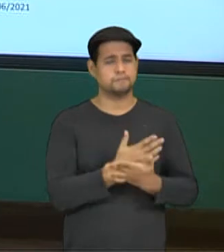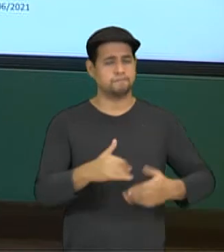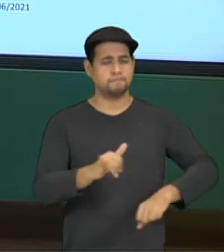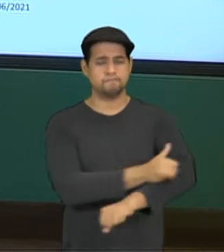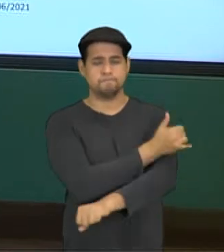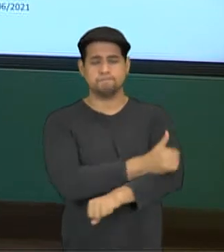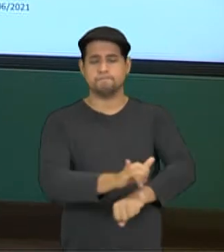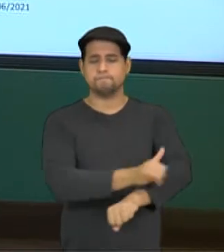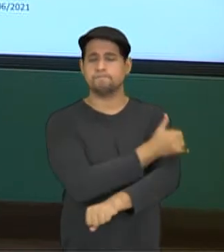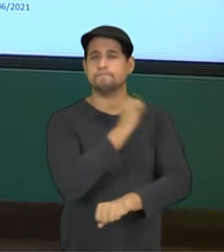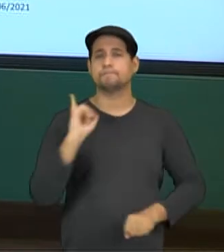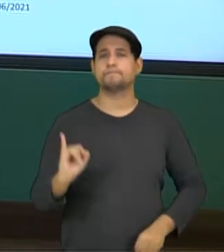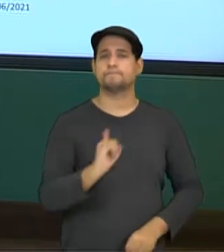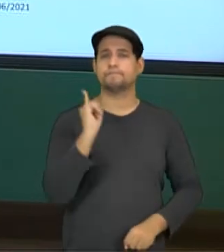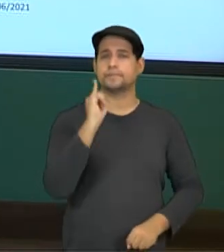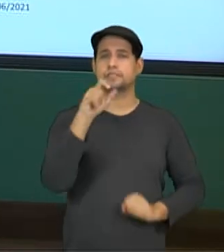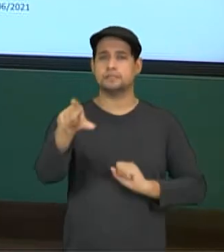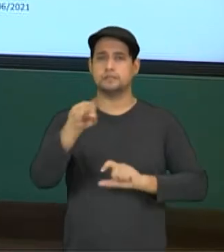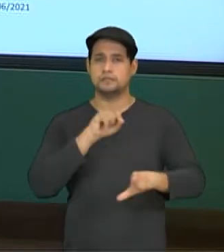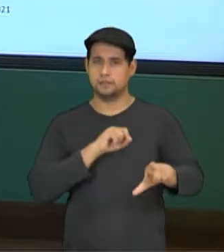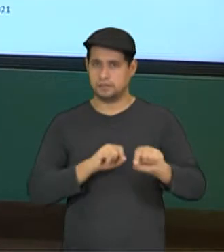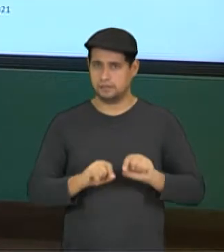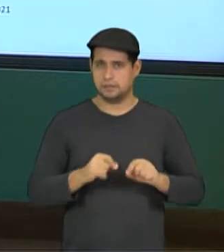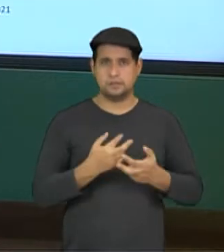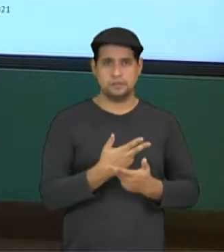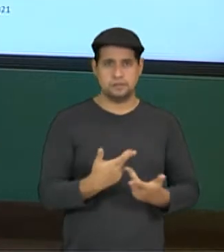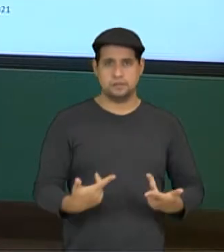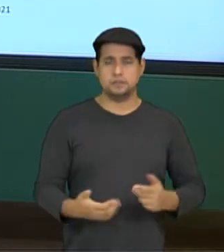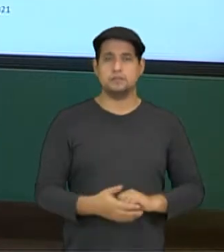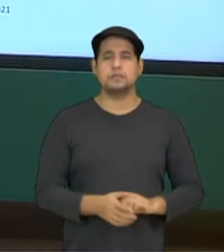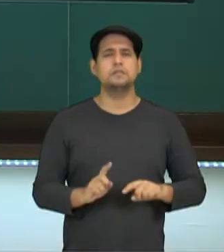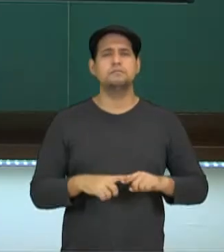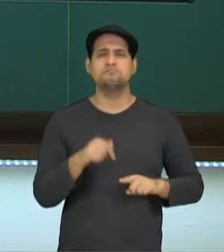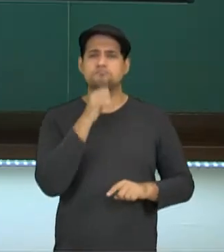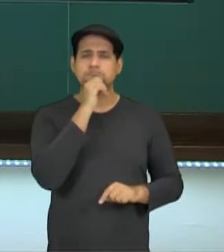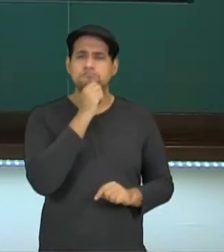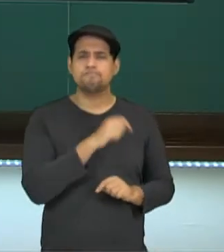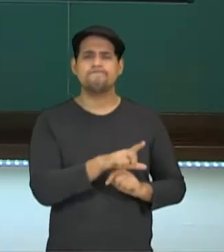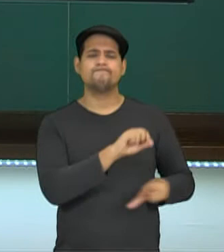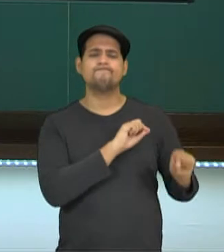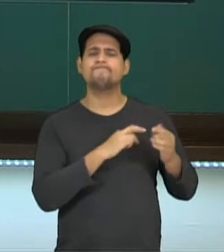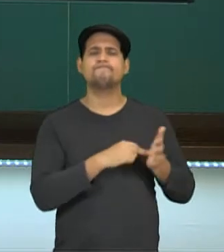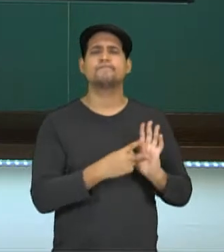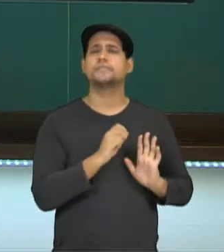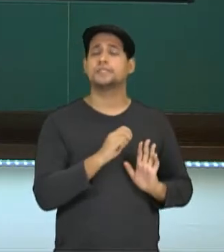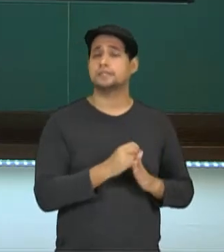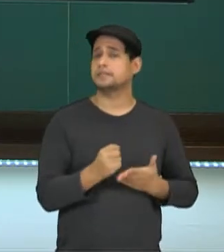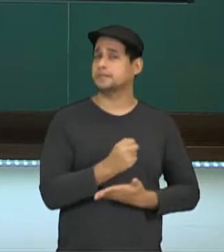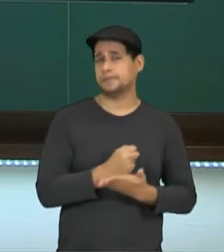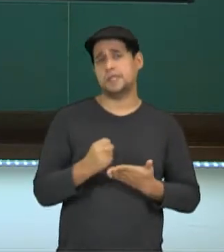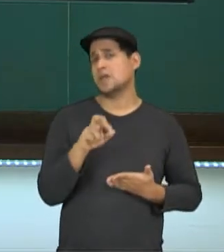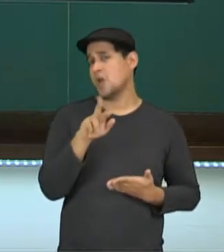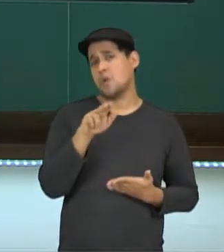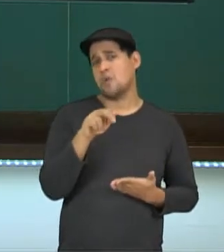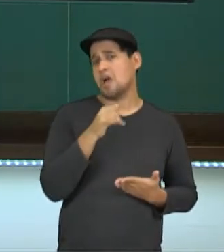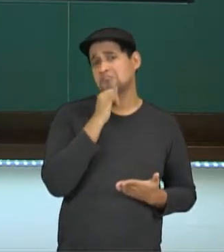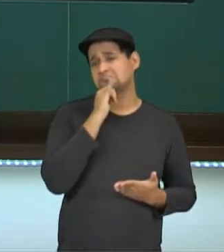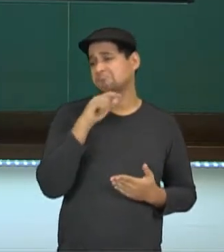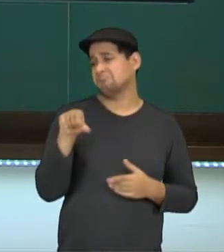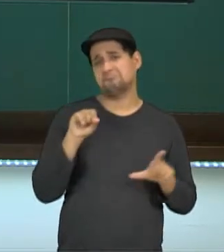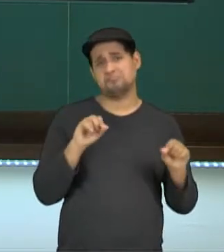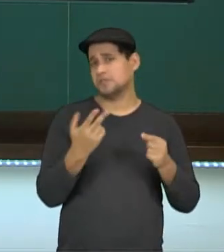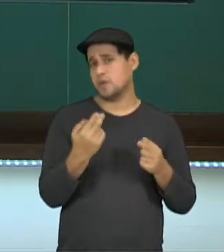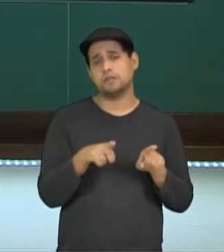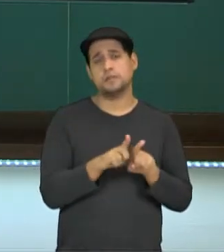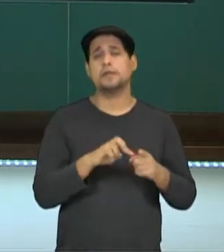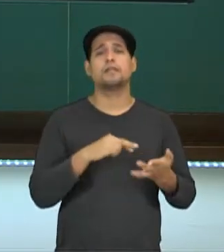estratégias importantes na tomada de decisões. A tomada de decisão, ela é basicamente uma escolha, né? Trata-se